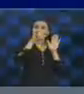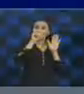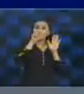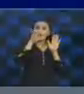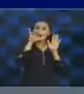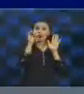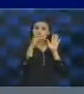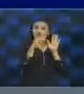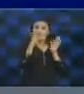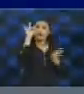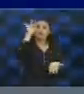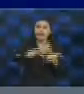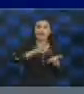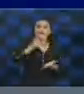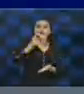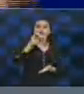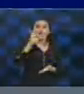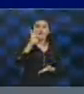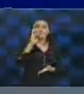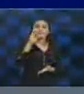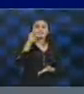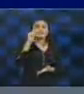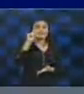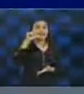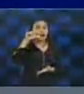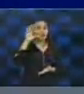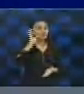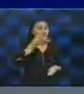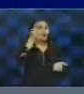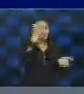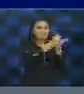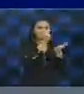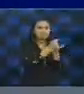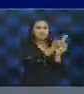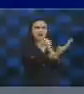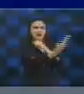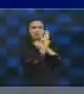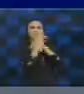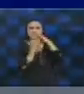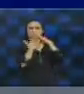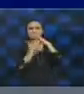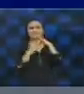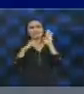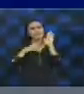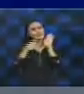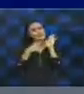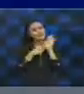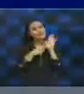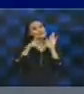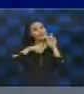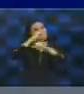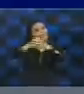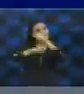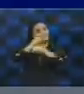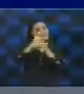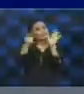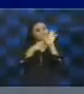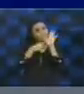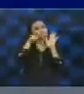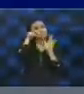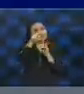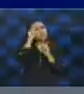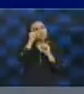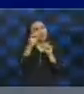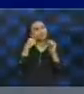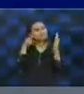de um preso pelo dobro do preço da empresa anterior que prestava o mesmo serviço. Isso está no Diário Oficial, está na internet. Você pode acessar.